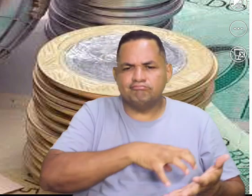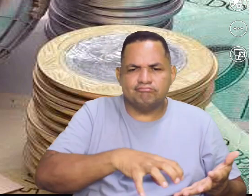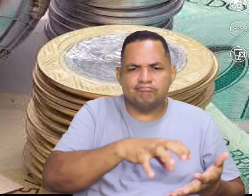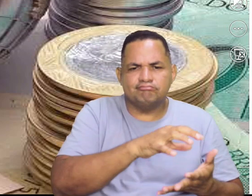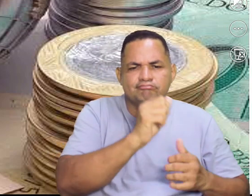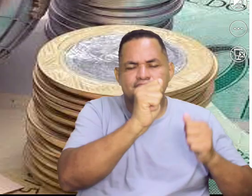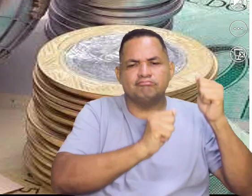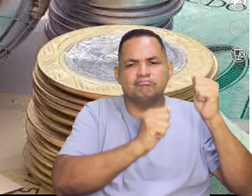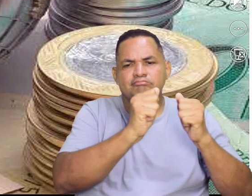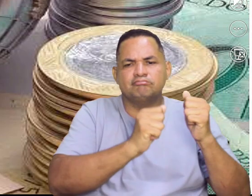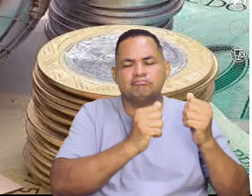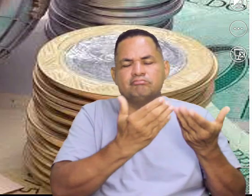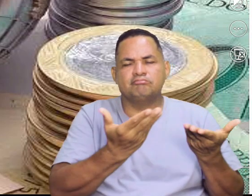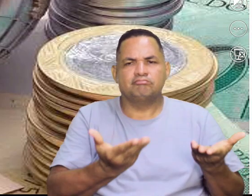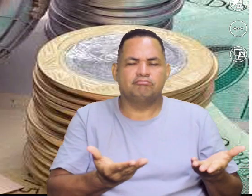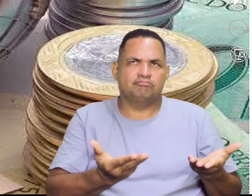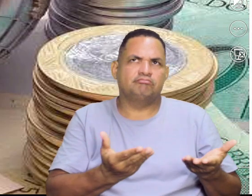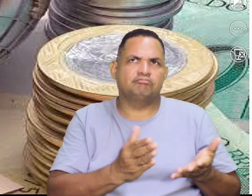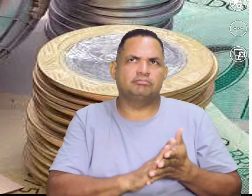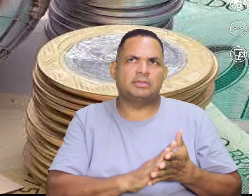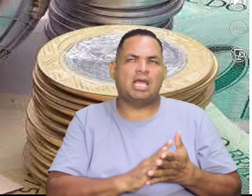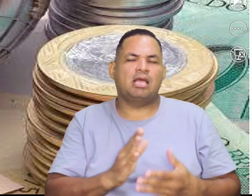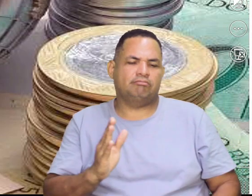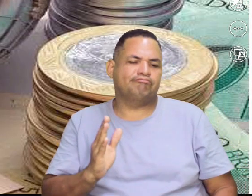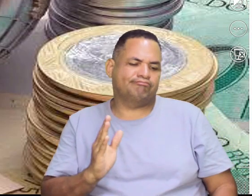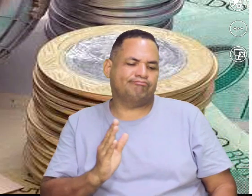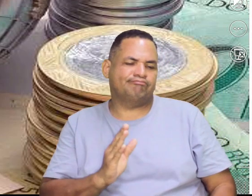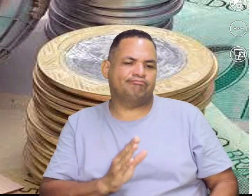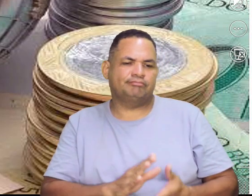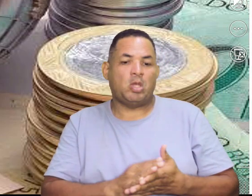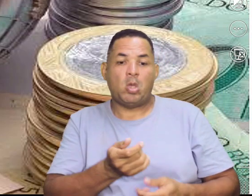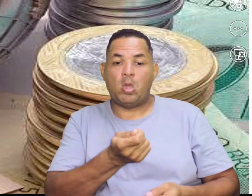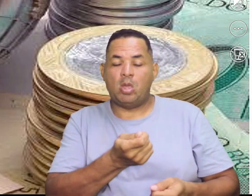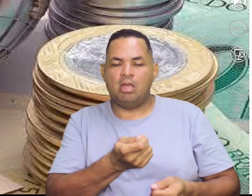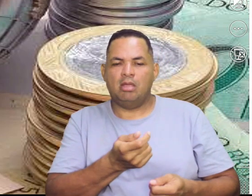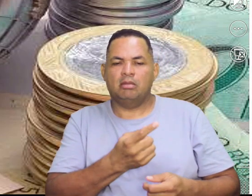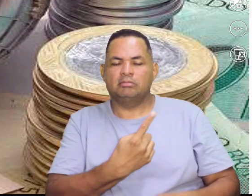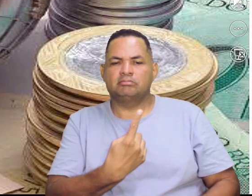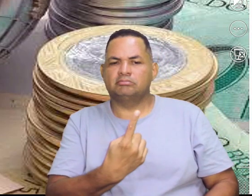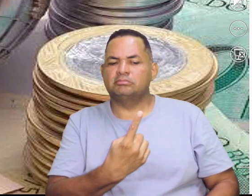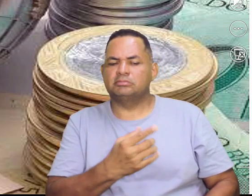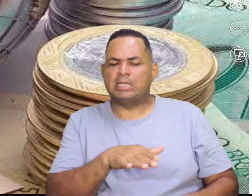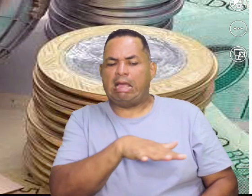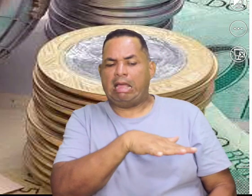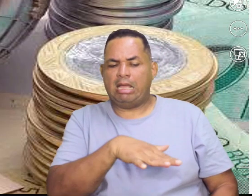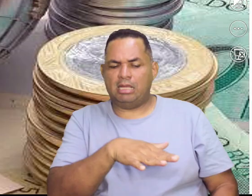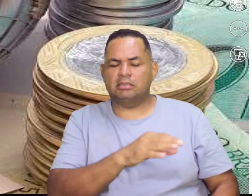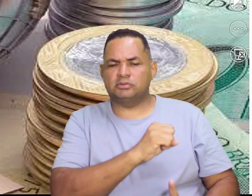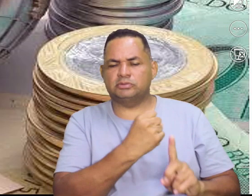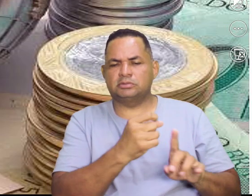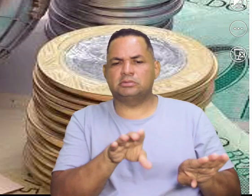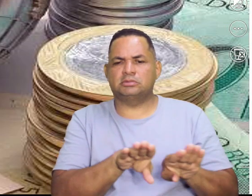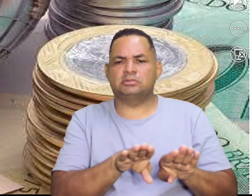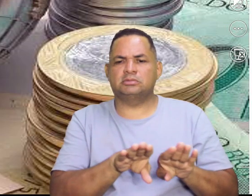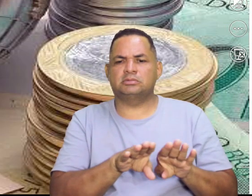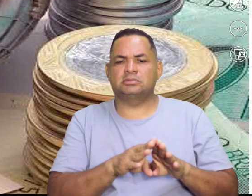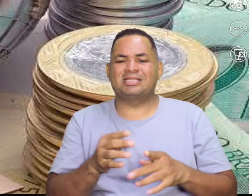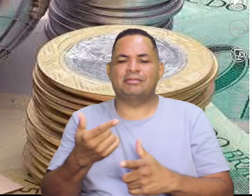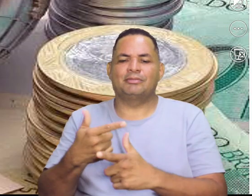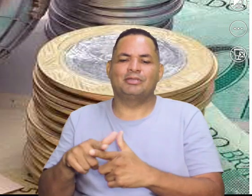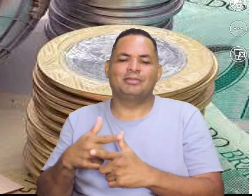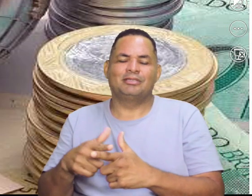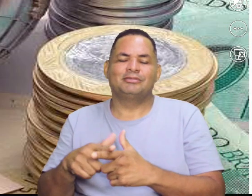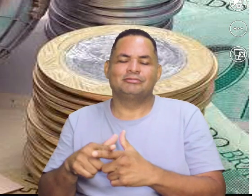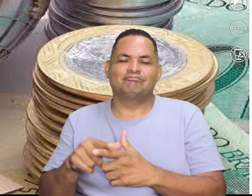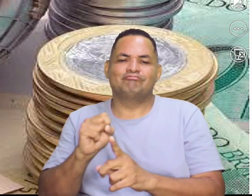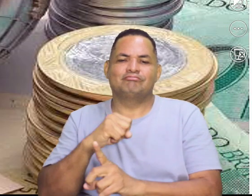Revolução Industrial, como os burgueses, os capitalistas falam, nessa mesma sociedade vai existir problemas